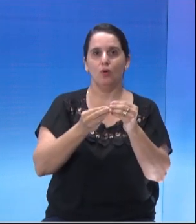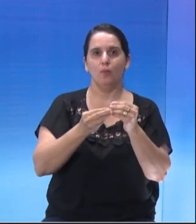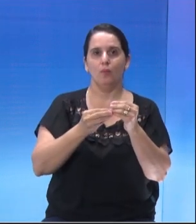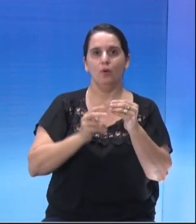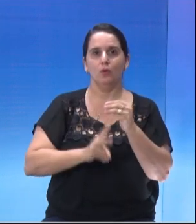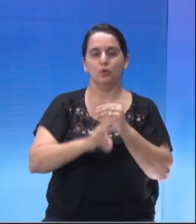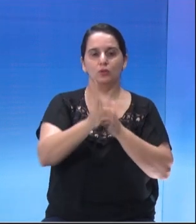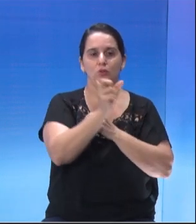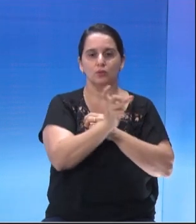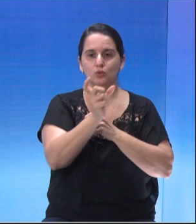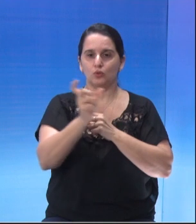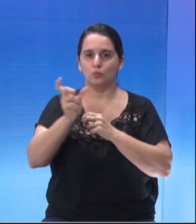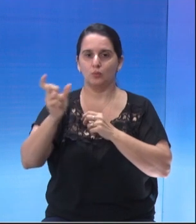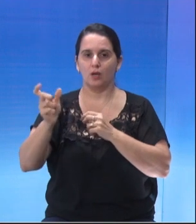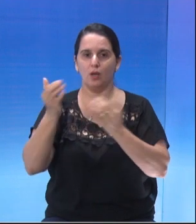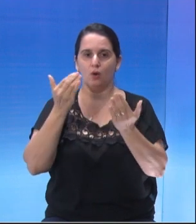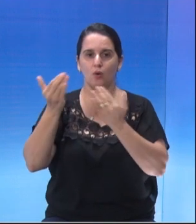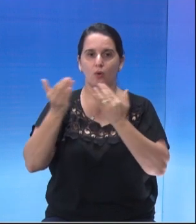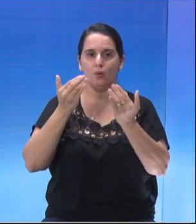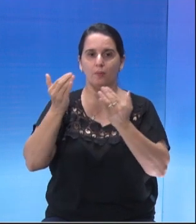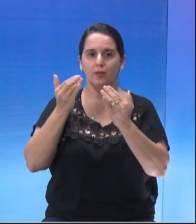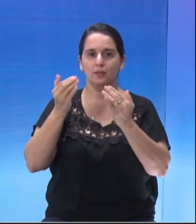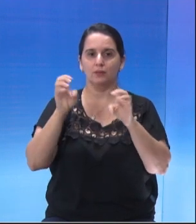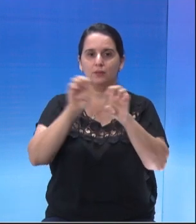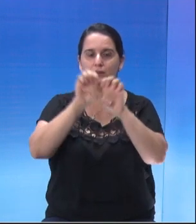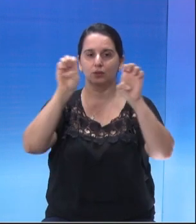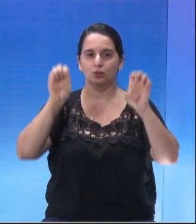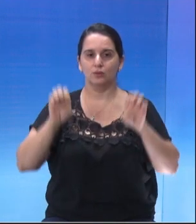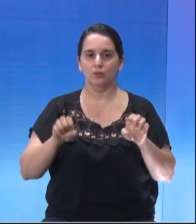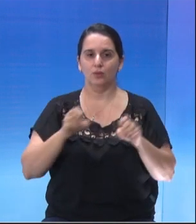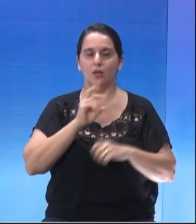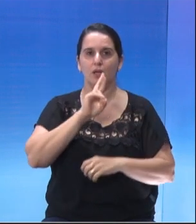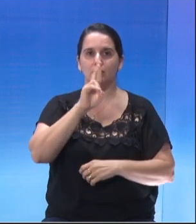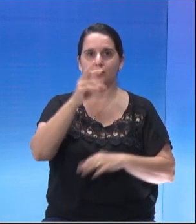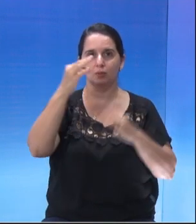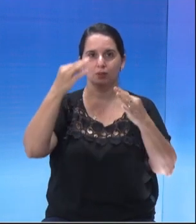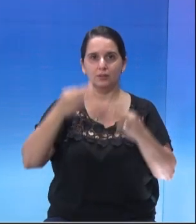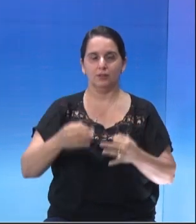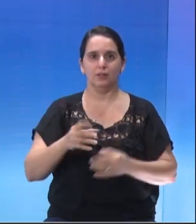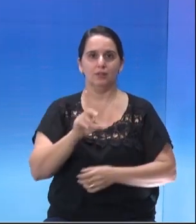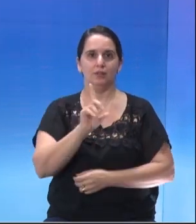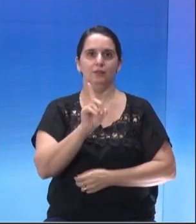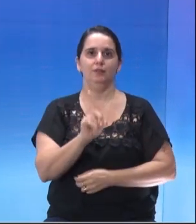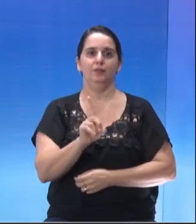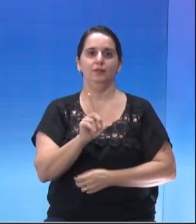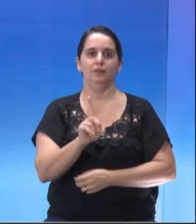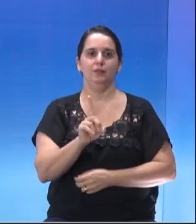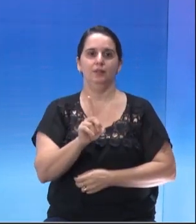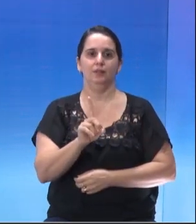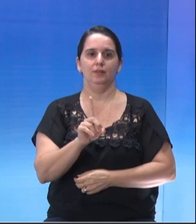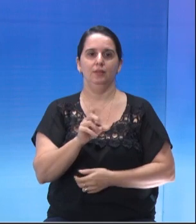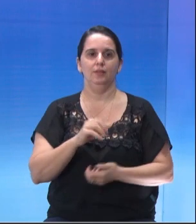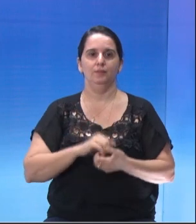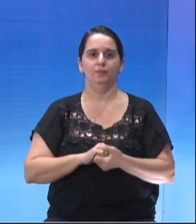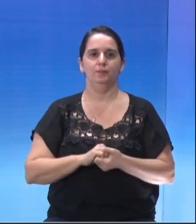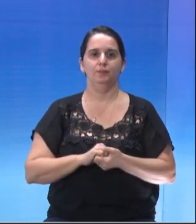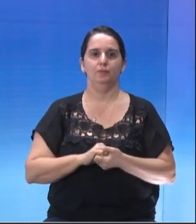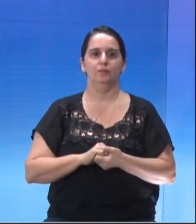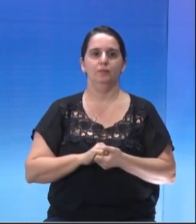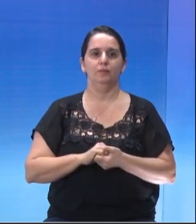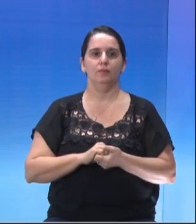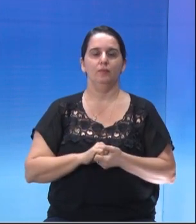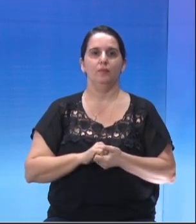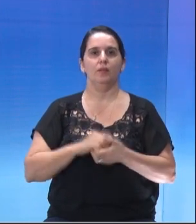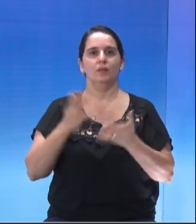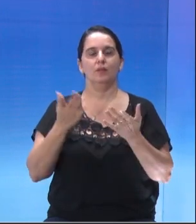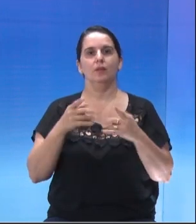palavras que permite a comparação de padrões estruturais. Então, a resposta correta aí, nós vimos aí que é a resposta D.